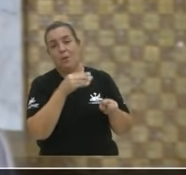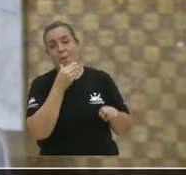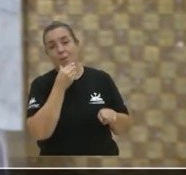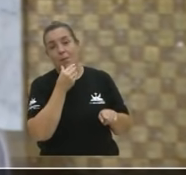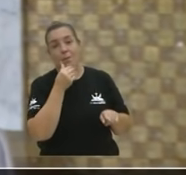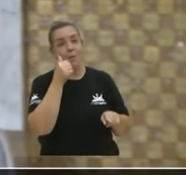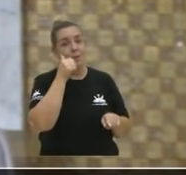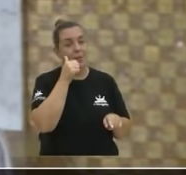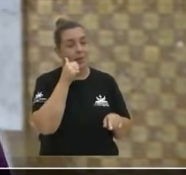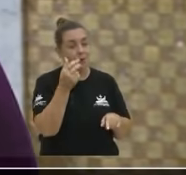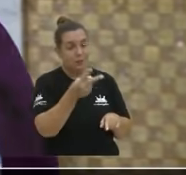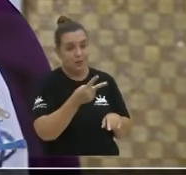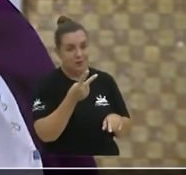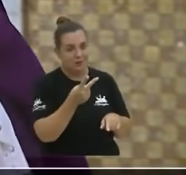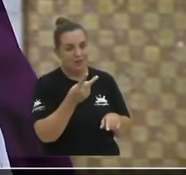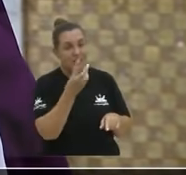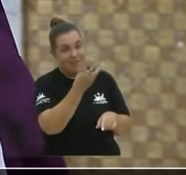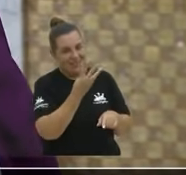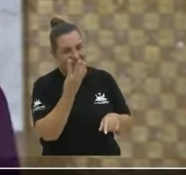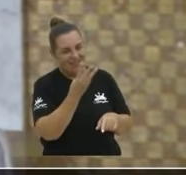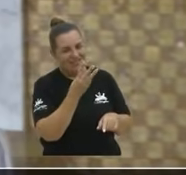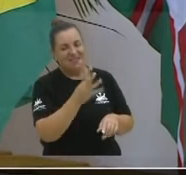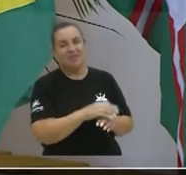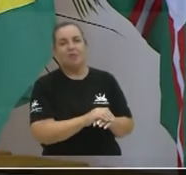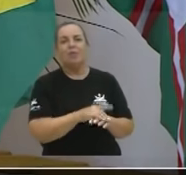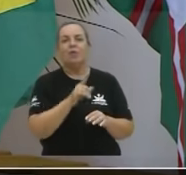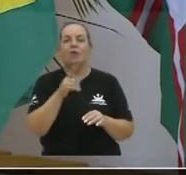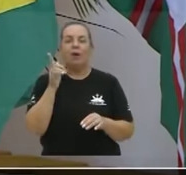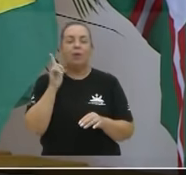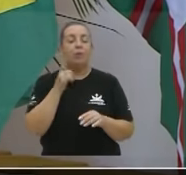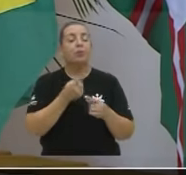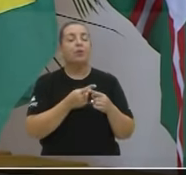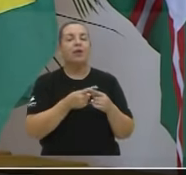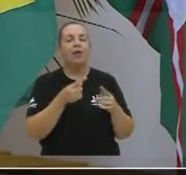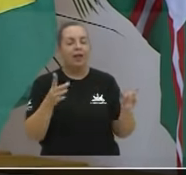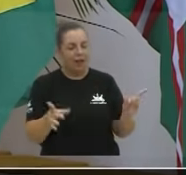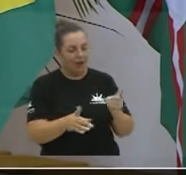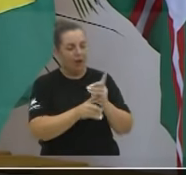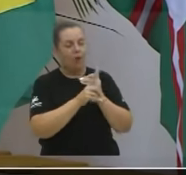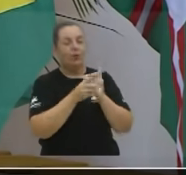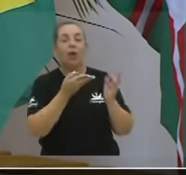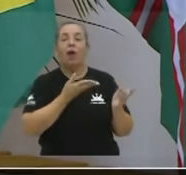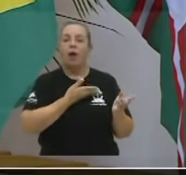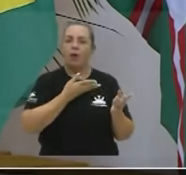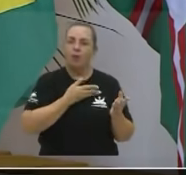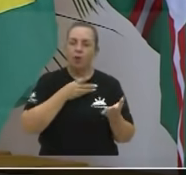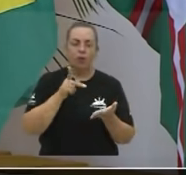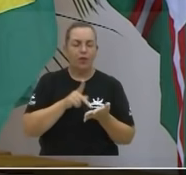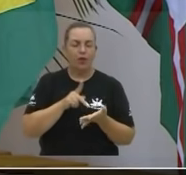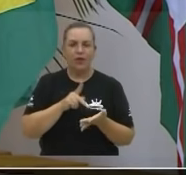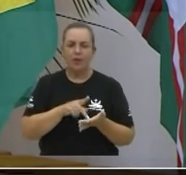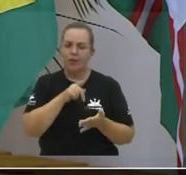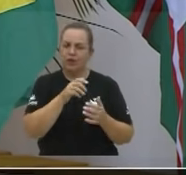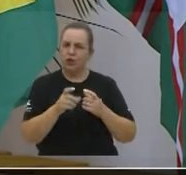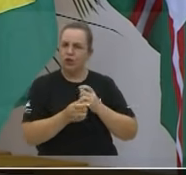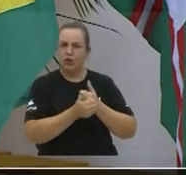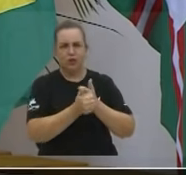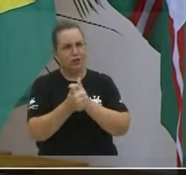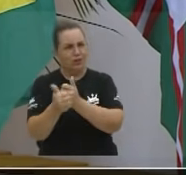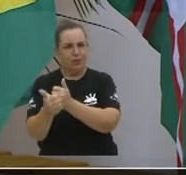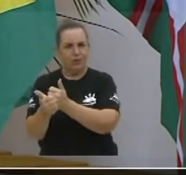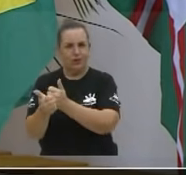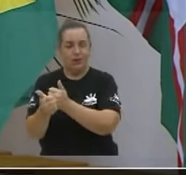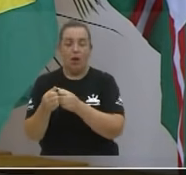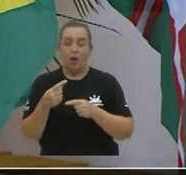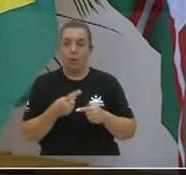momento de paz, vai para reencontrar amigos e verdadeiramente discípulos.